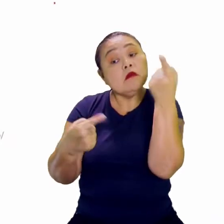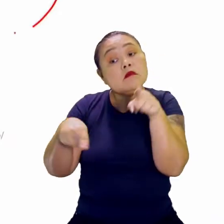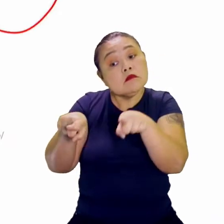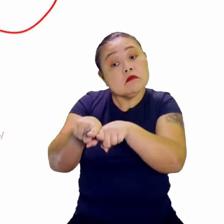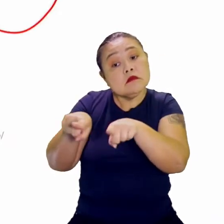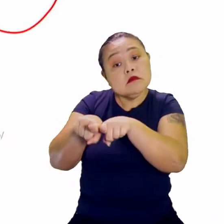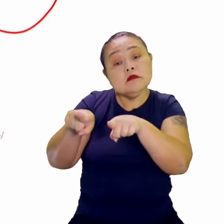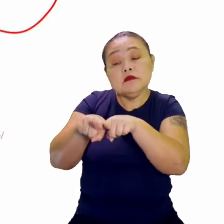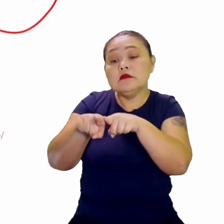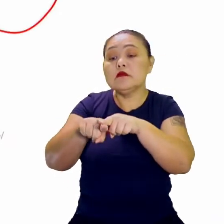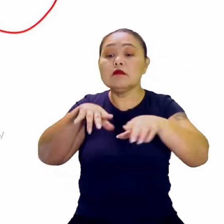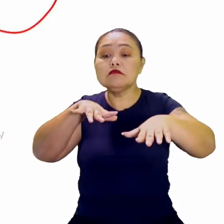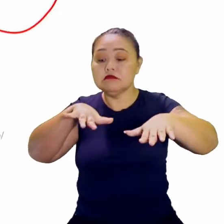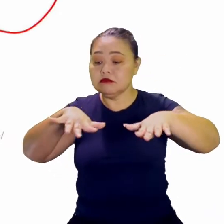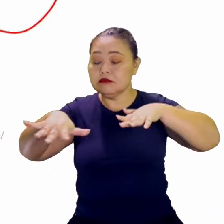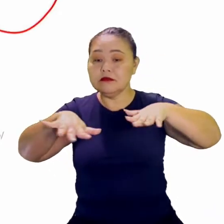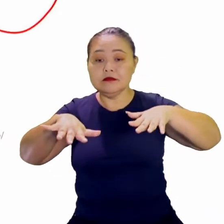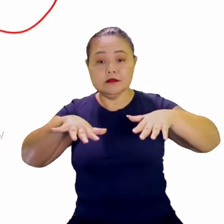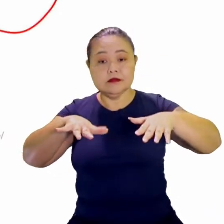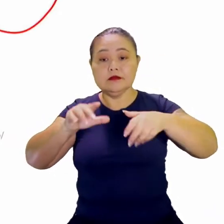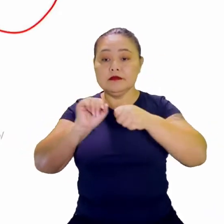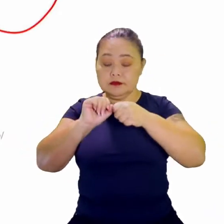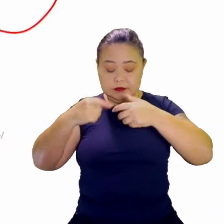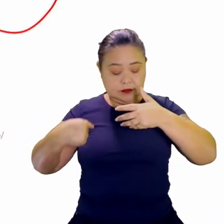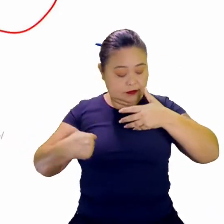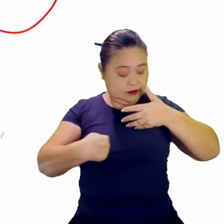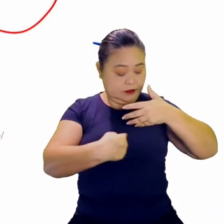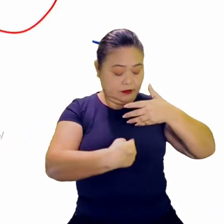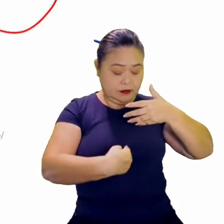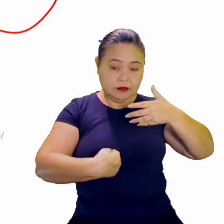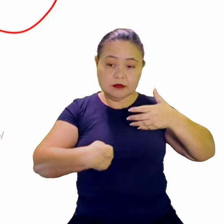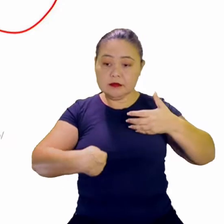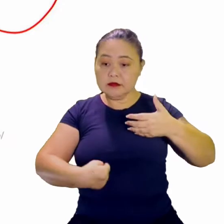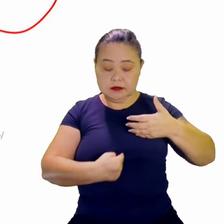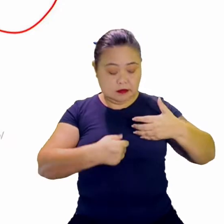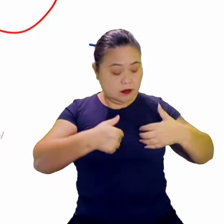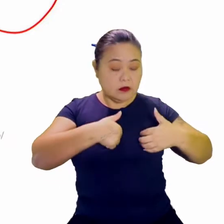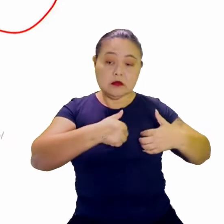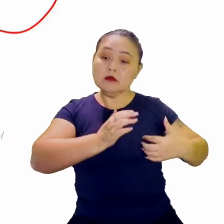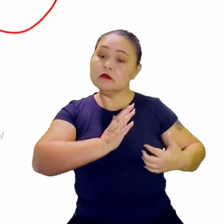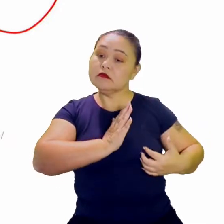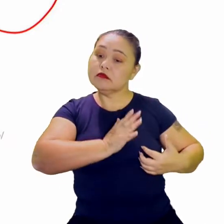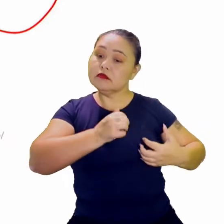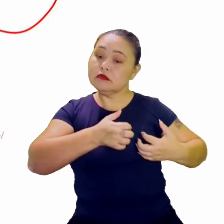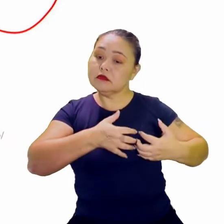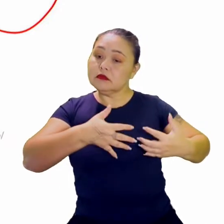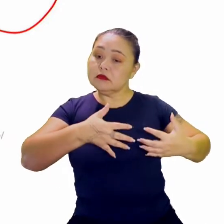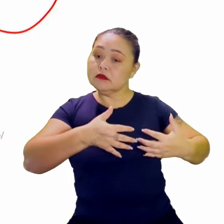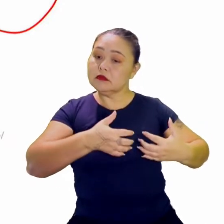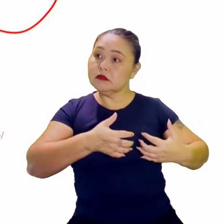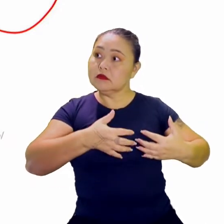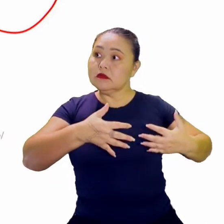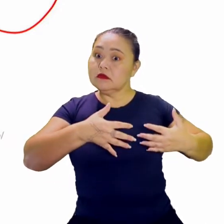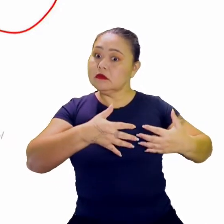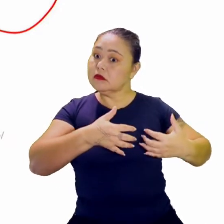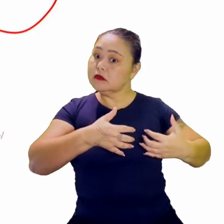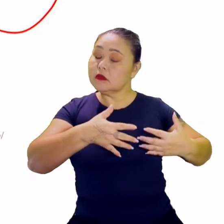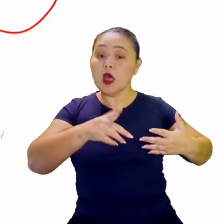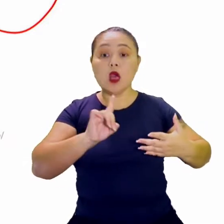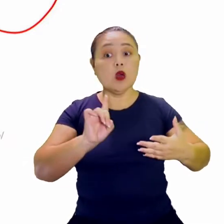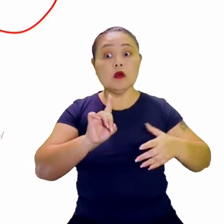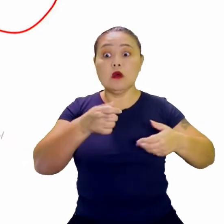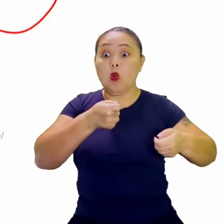forma involuntária, como os músculos do intestino e o músculo cardíaco. São movimentos involuntários, nós